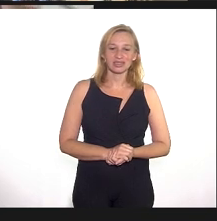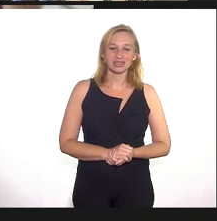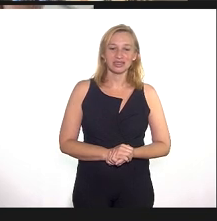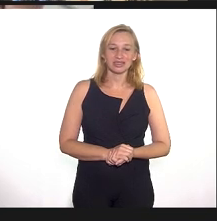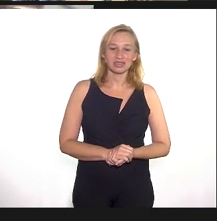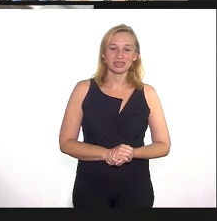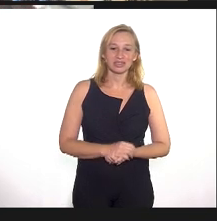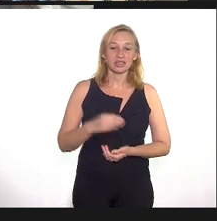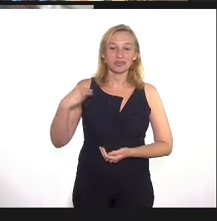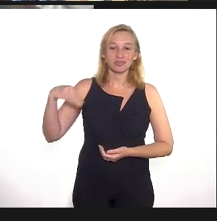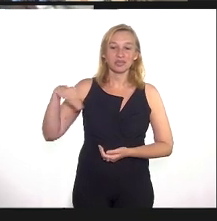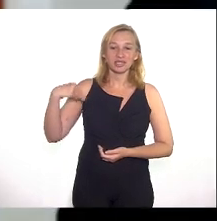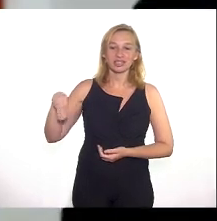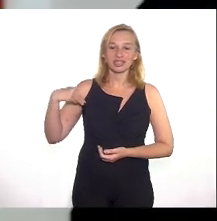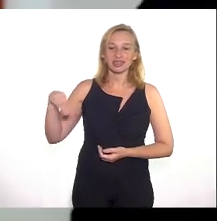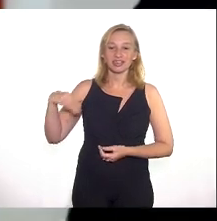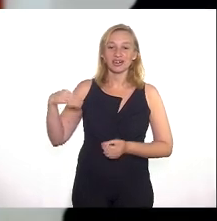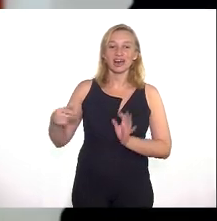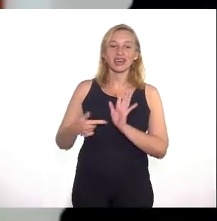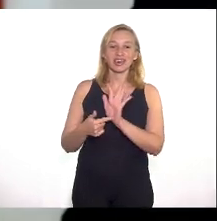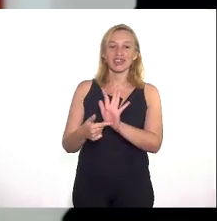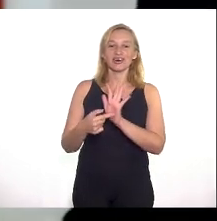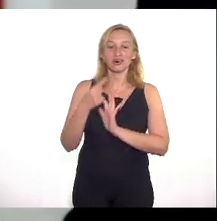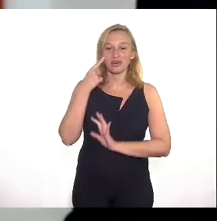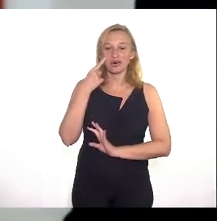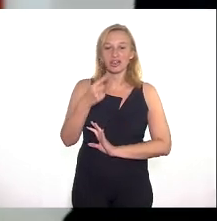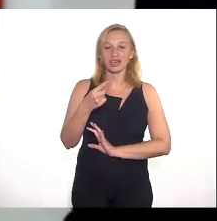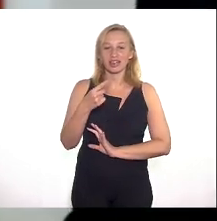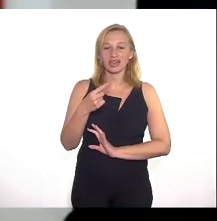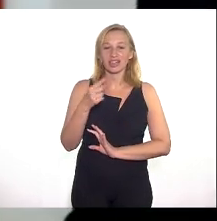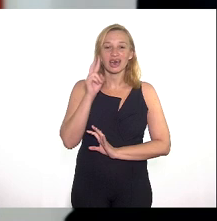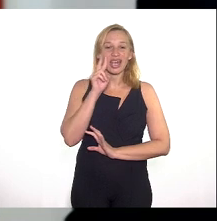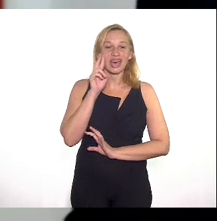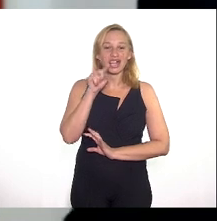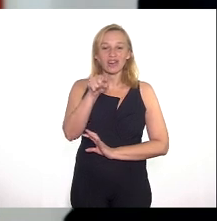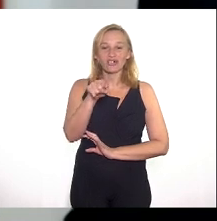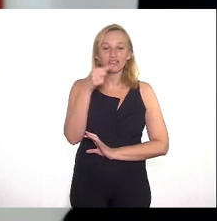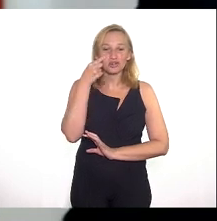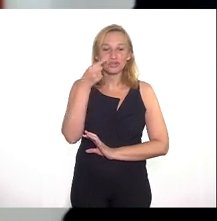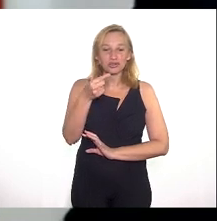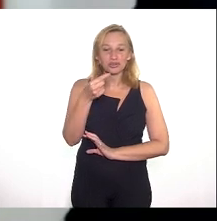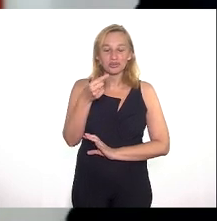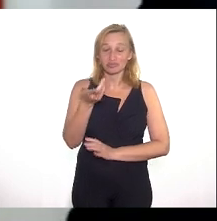Salve. Aqui, Mick, ó. Aqui, ó. A ele aqui, ó. A ele aí, ó.